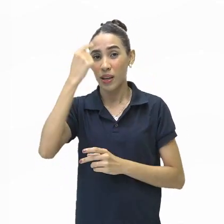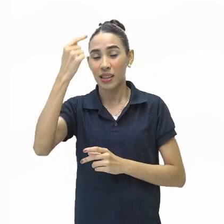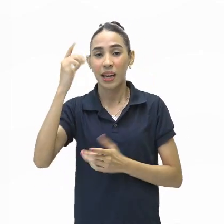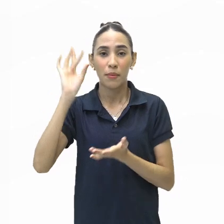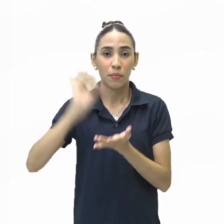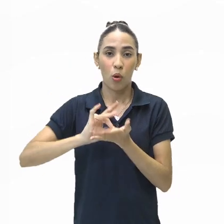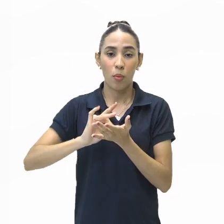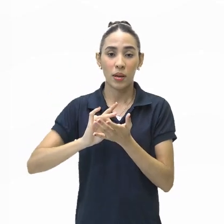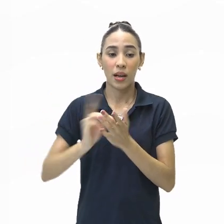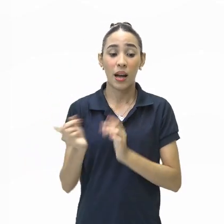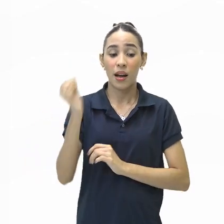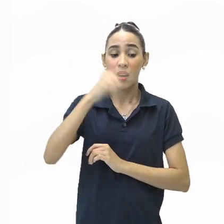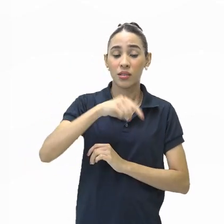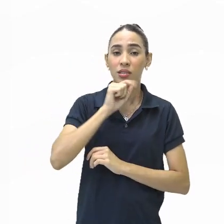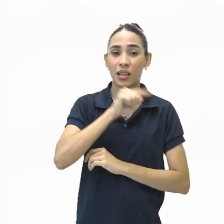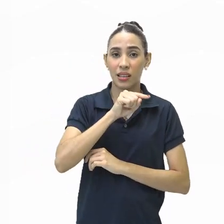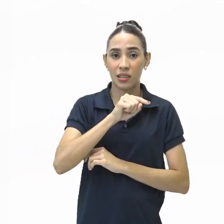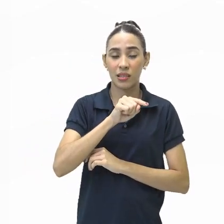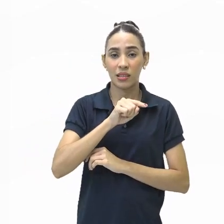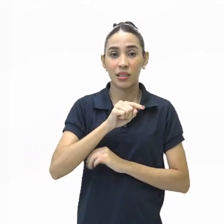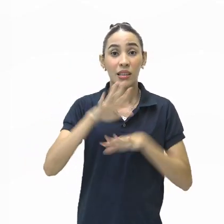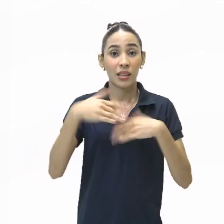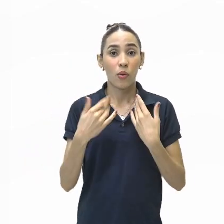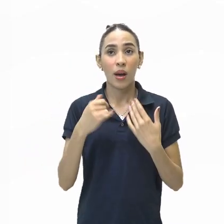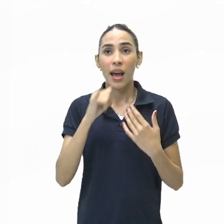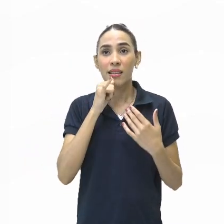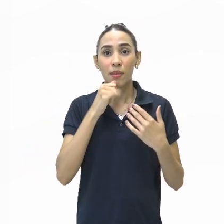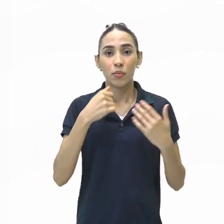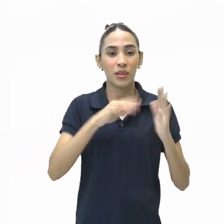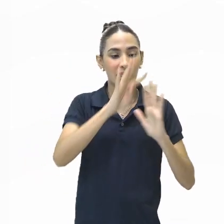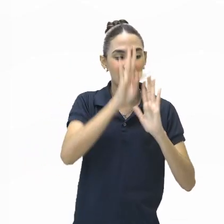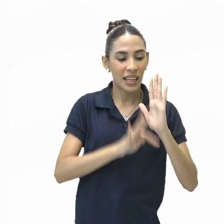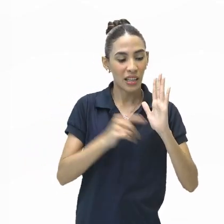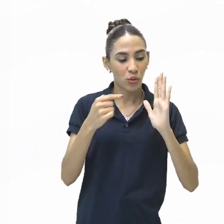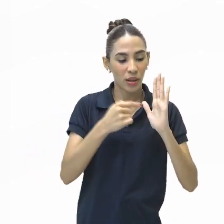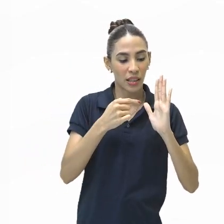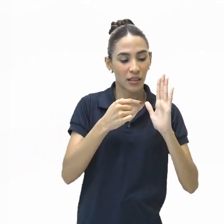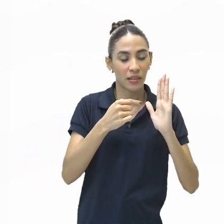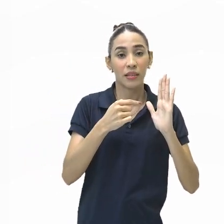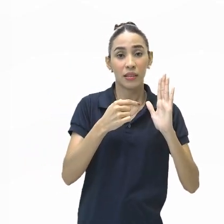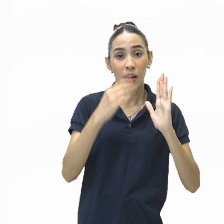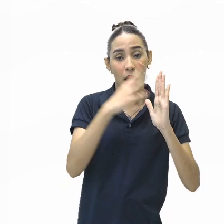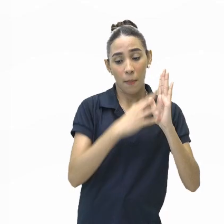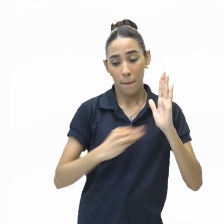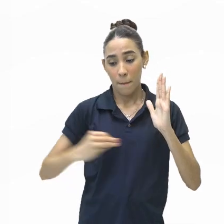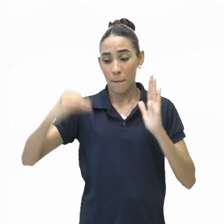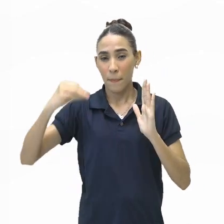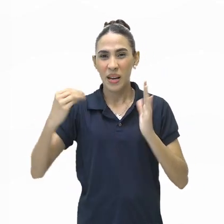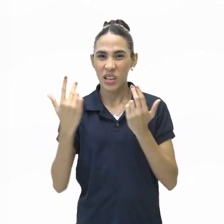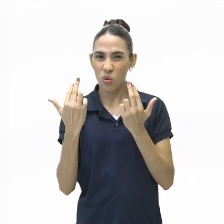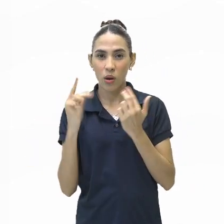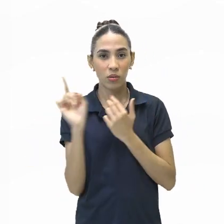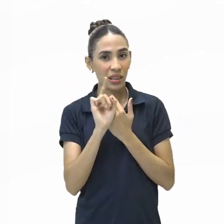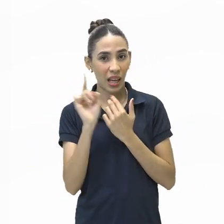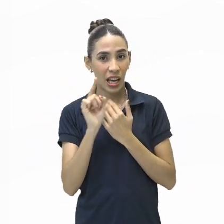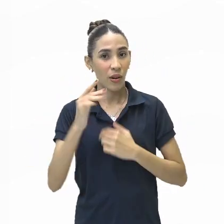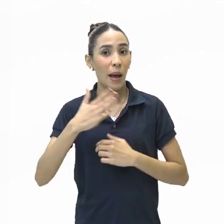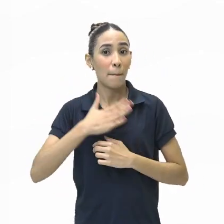texto original. Então, agora aqui eu vou reproduzir, mas não vou fazer igual. Vai ser o quê? A